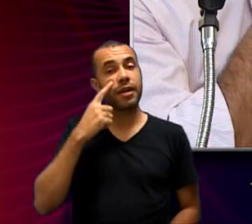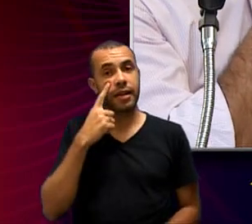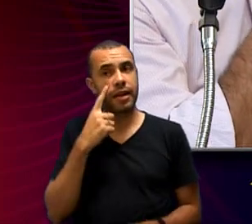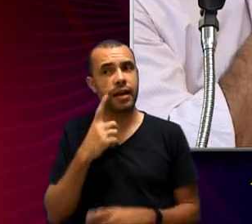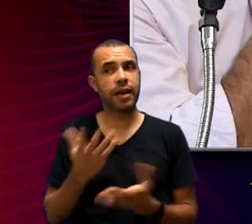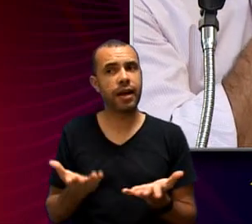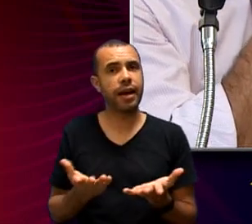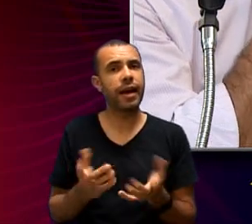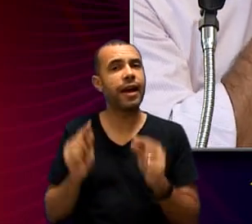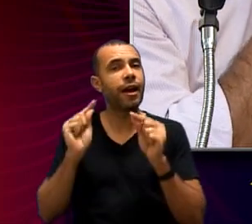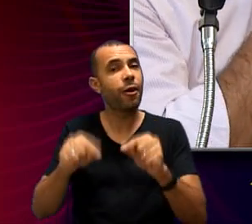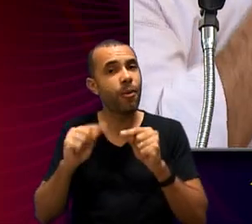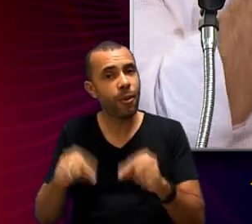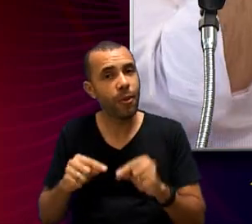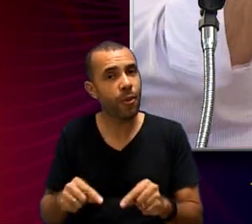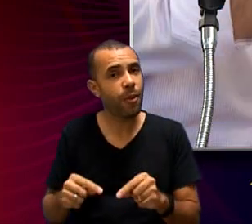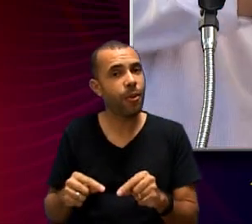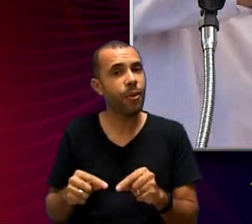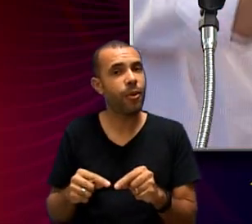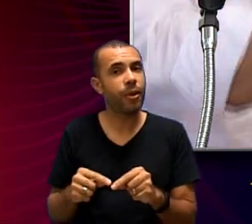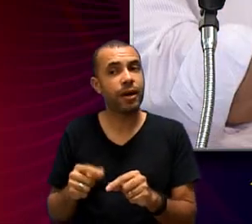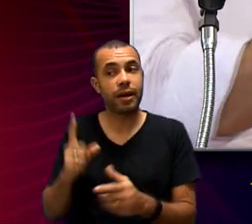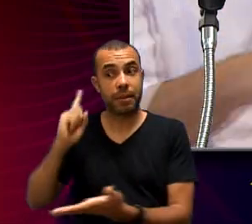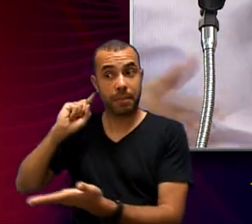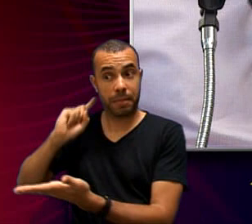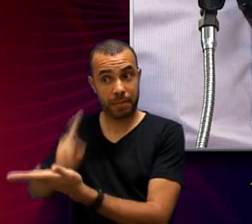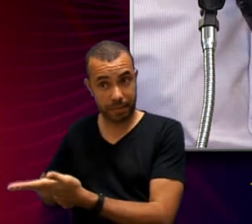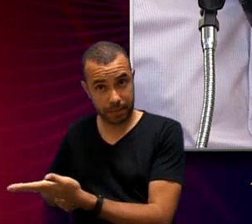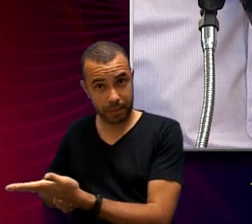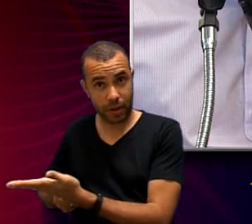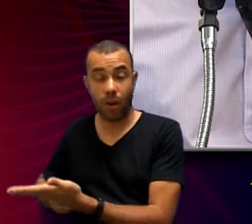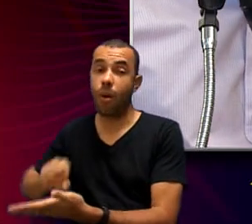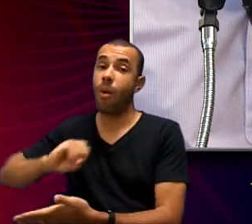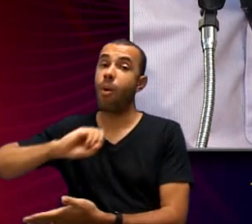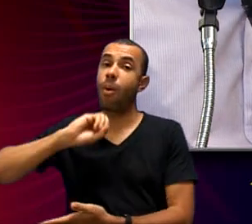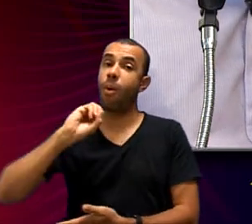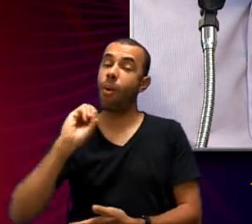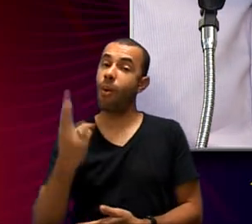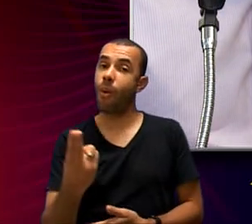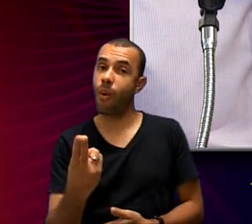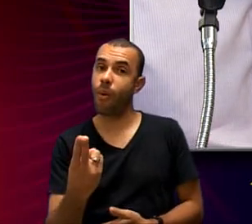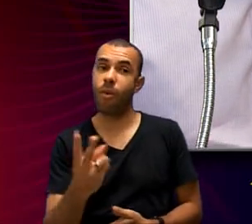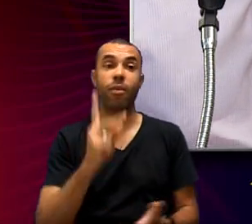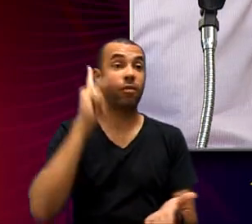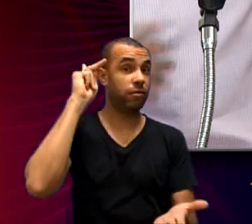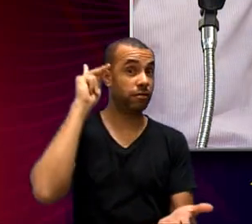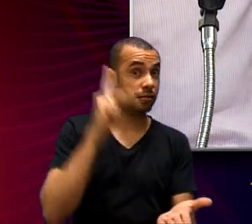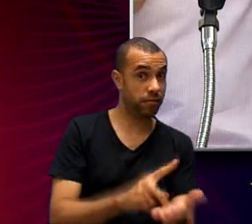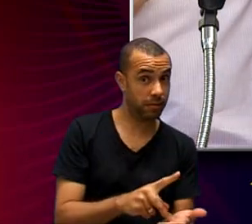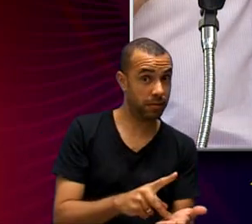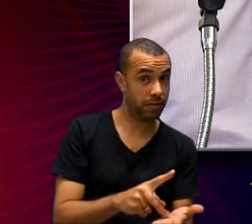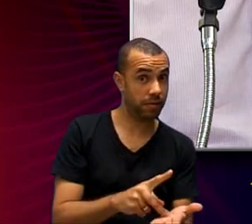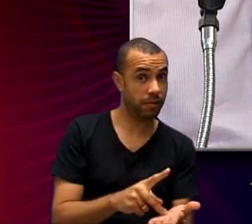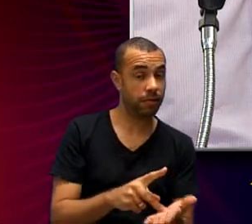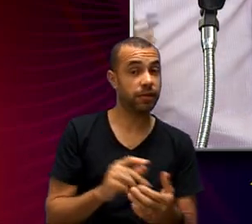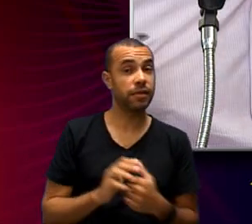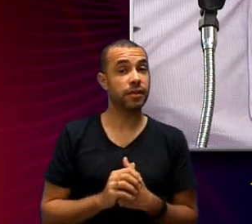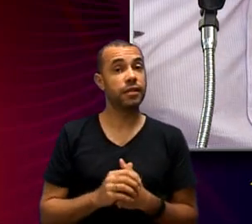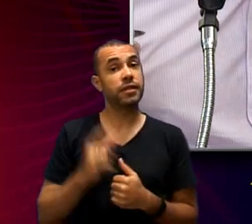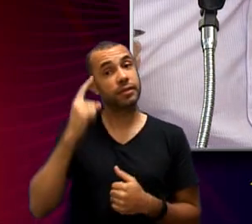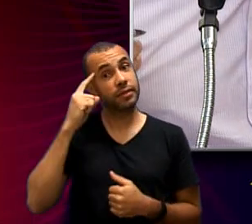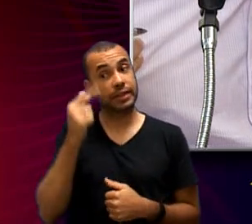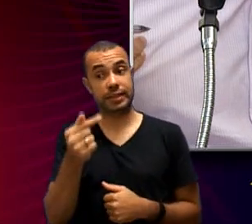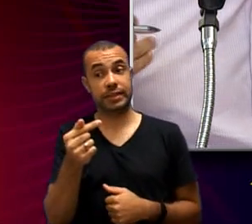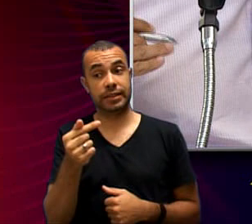foi projetado ou em cima do real? Porque você tem que considerar aqui... Em cima do real. Está considerando 7%